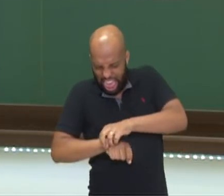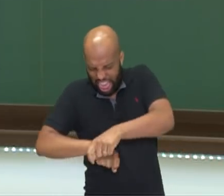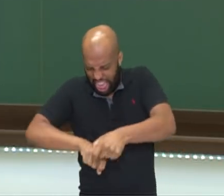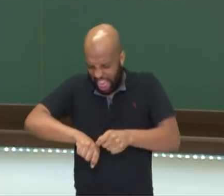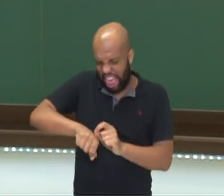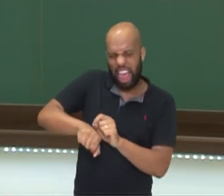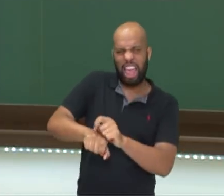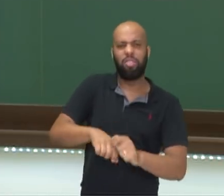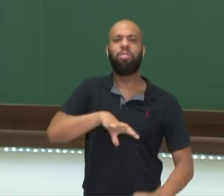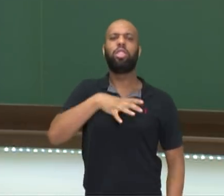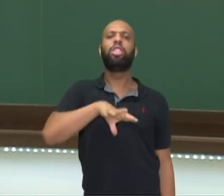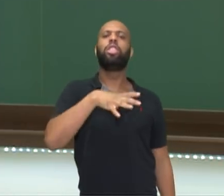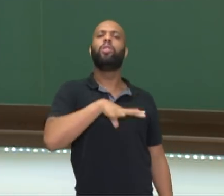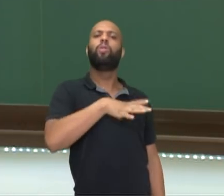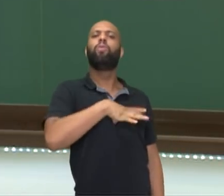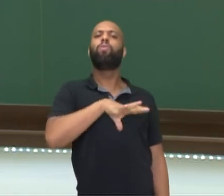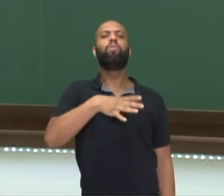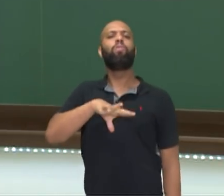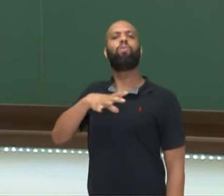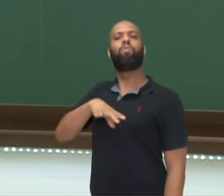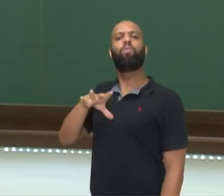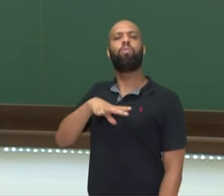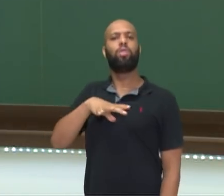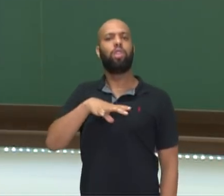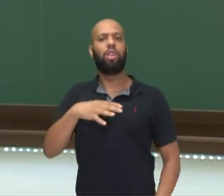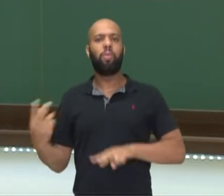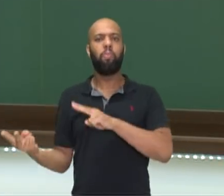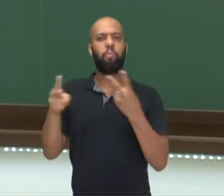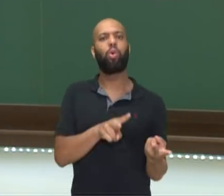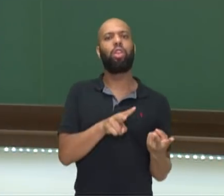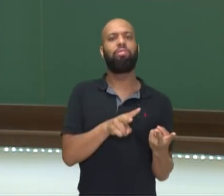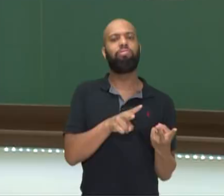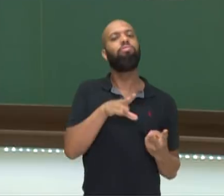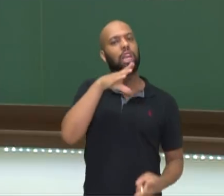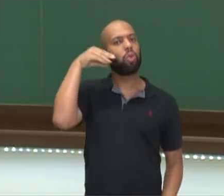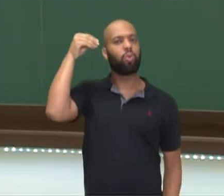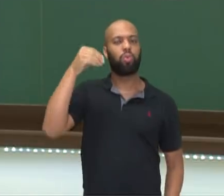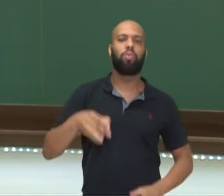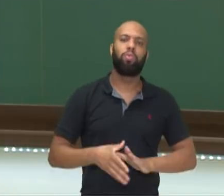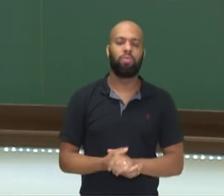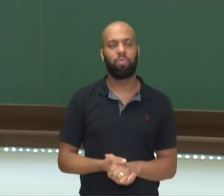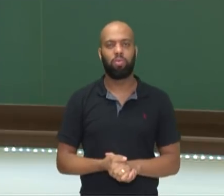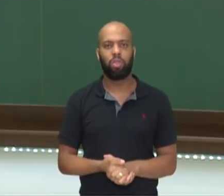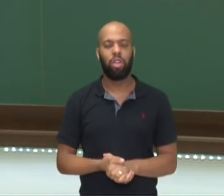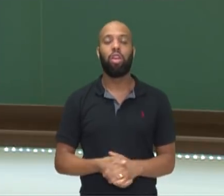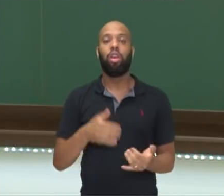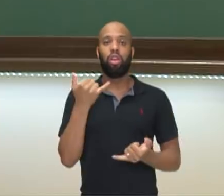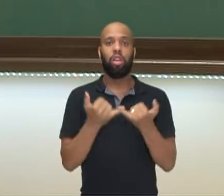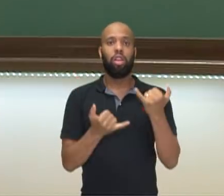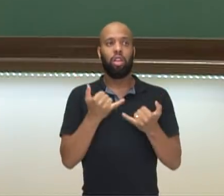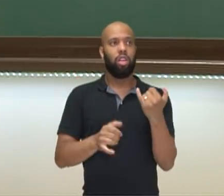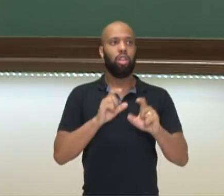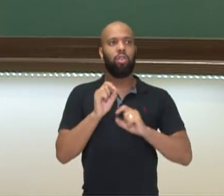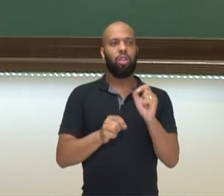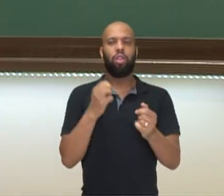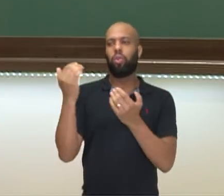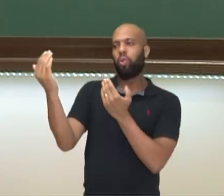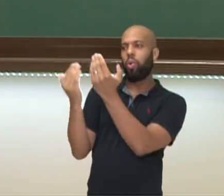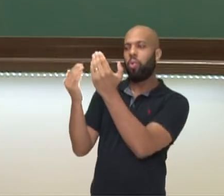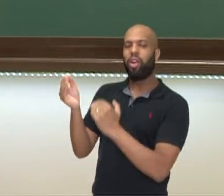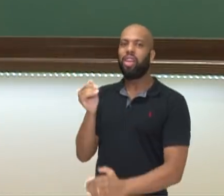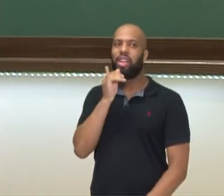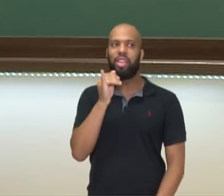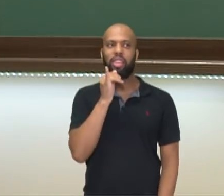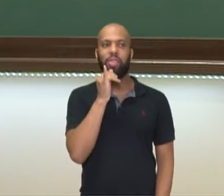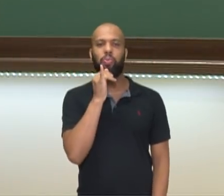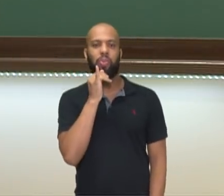for, melhor ele faz essa passagem da infância para a vida adulta. É quase como se fosse para comparar, quando o menino